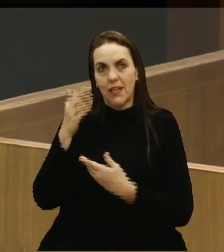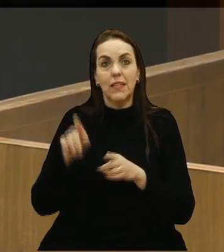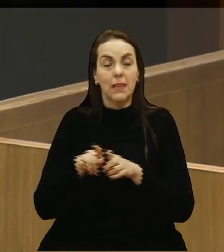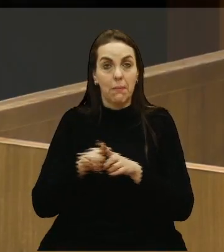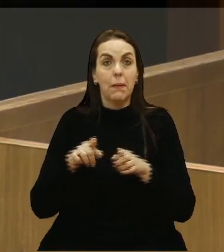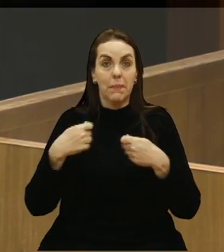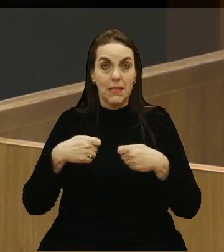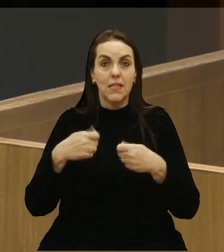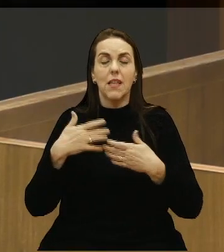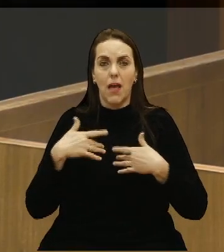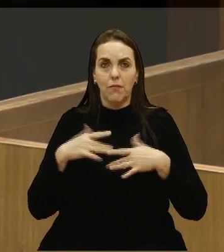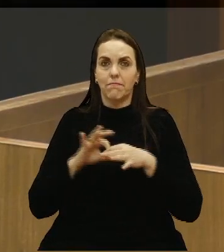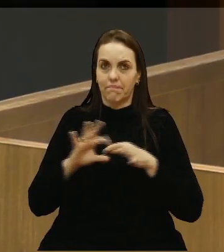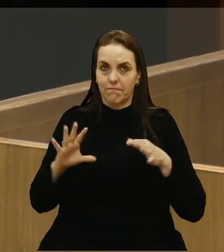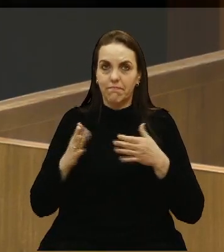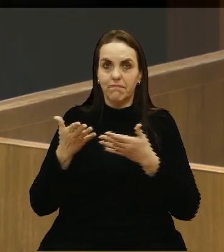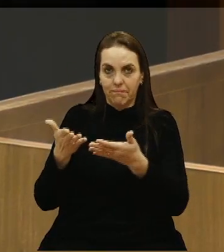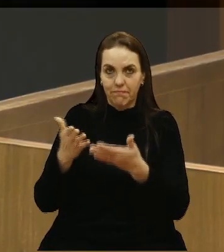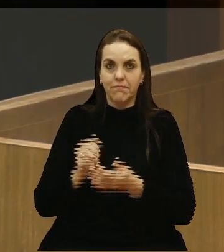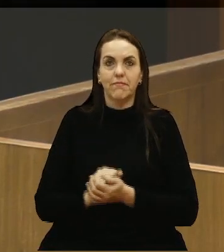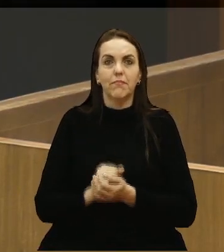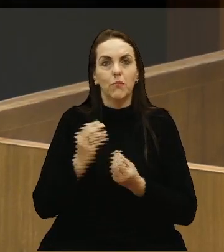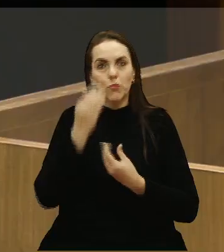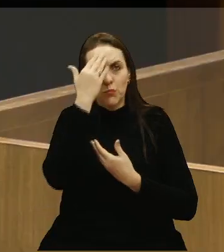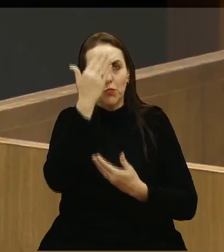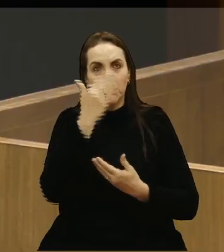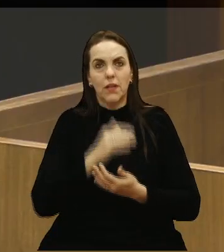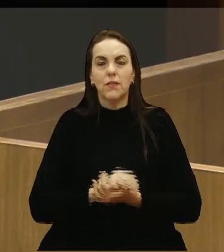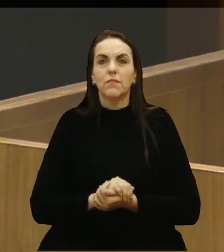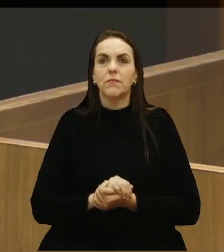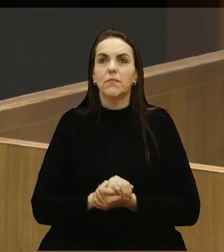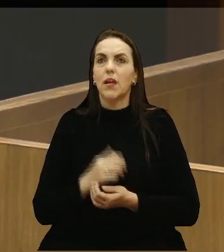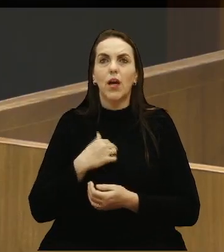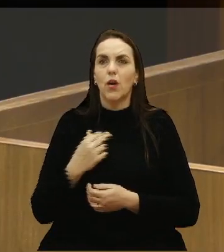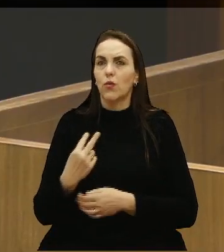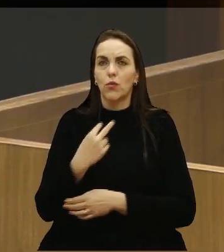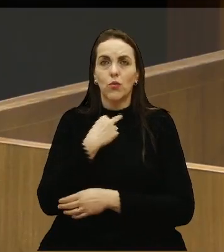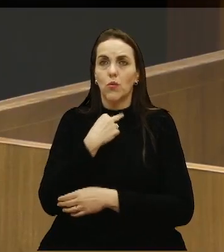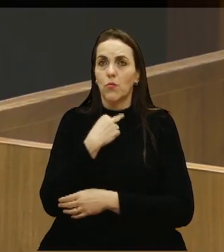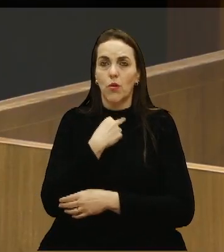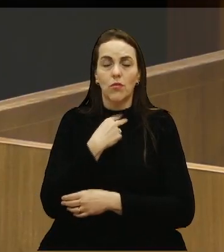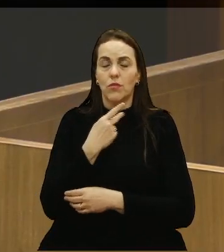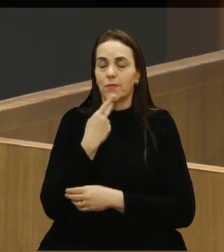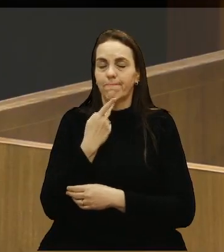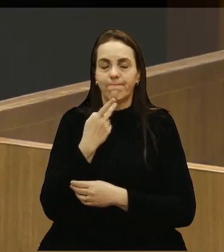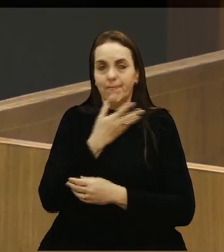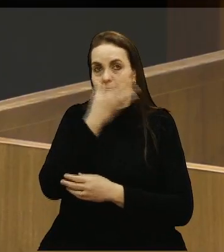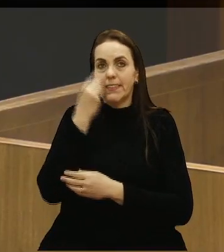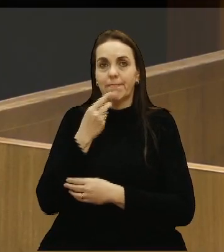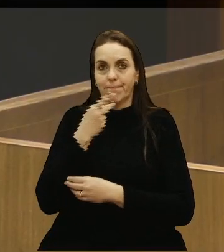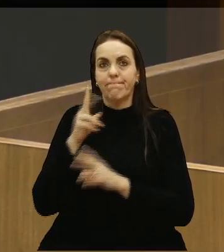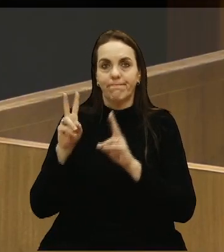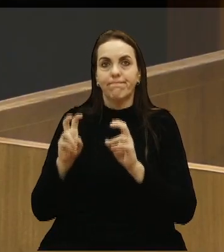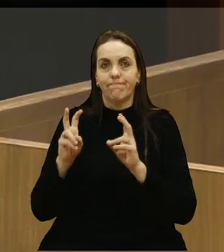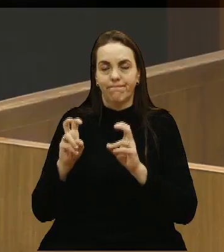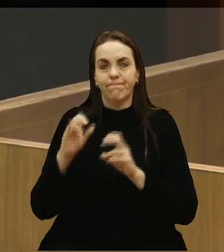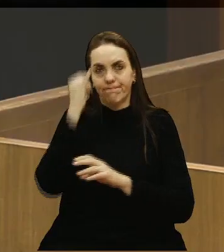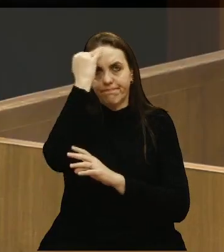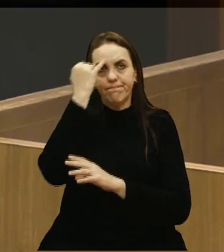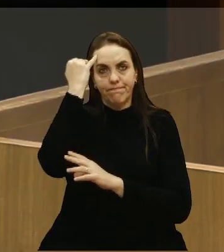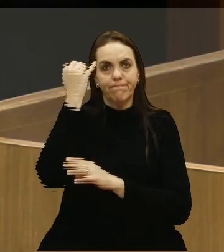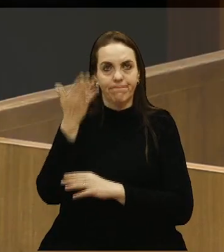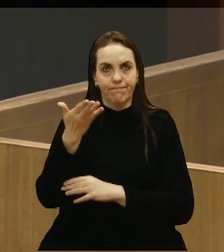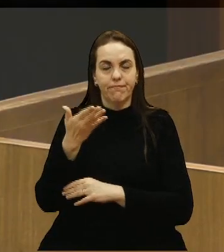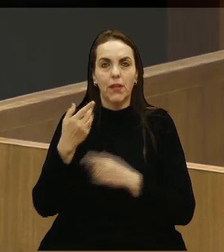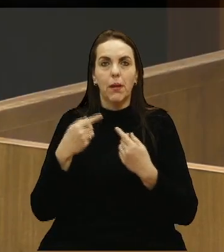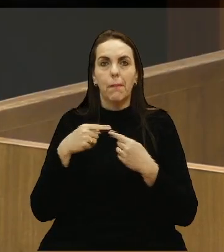meu grande expediente está à sua disposição. Muito obrigado. Eu não poderia deixar de entrar um pouco nesse assunto que o vereador Zé D'Ambrós trouxe sobre as